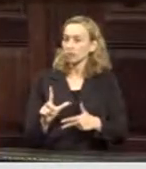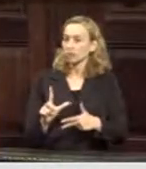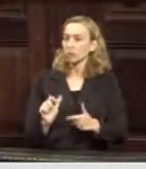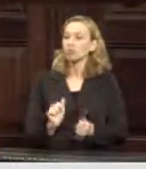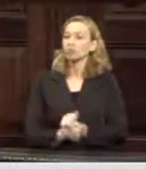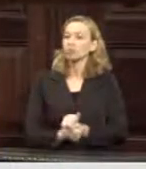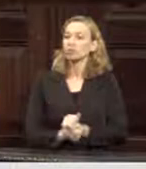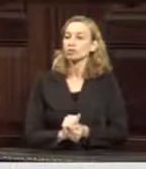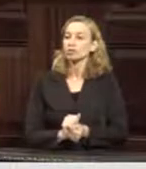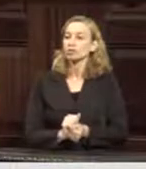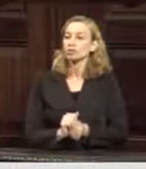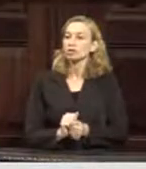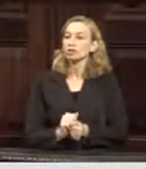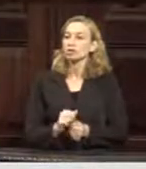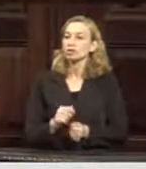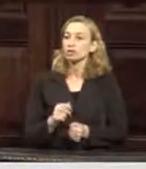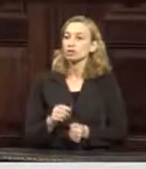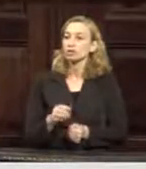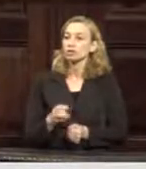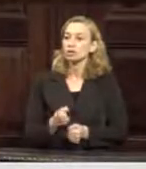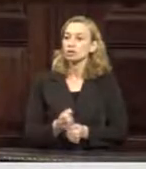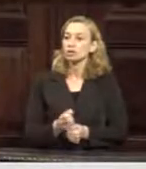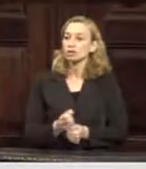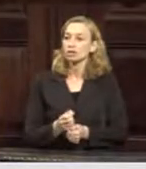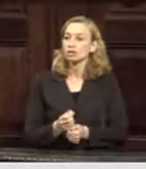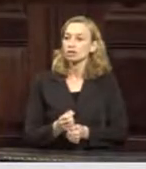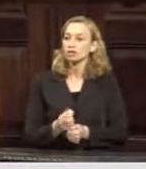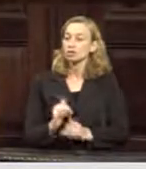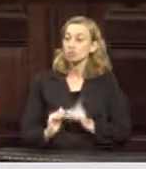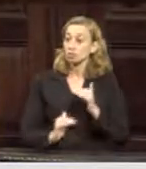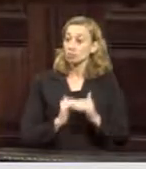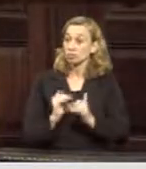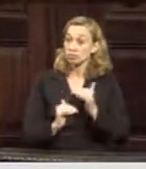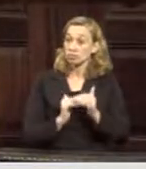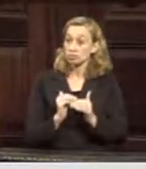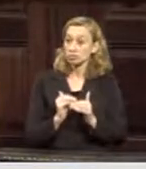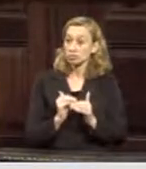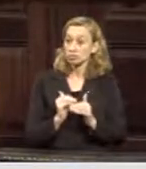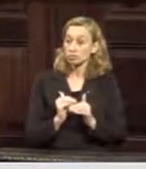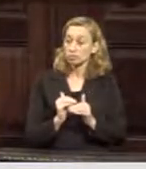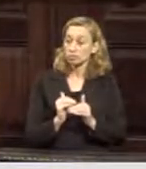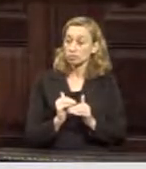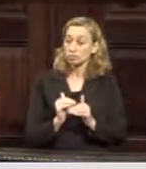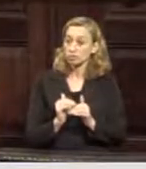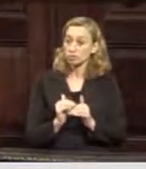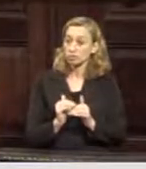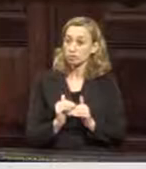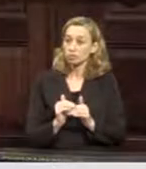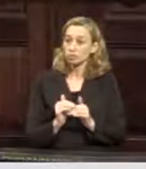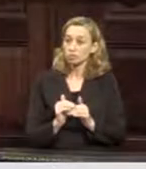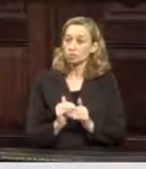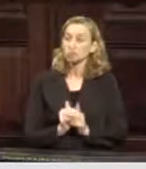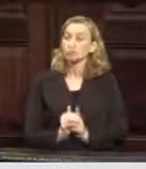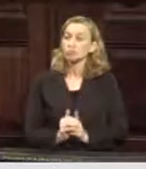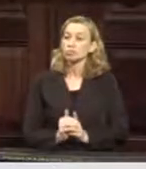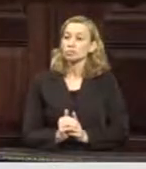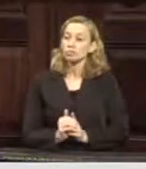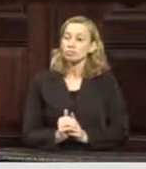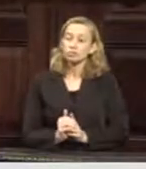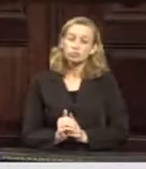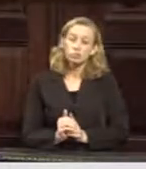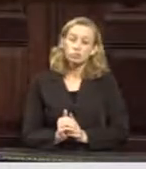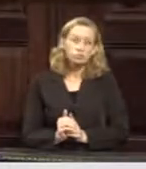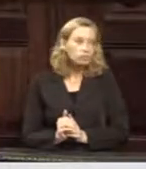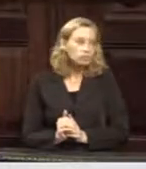foi o Constituinte, no processo constituinte que culminou com a promulgação da Carta Magna em 5 de outubro de